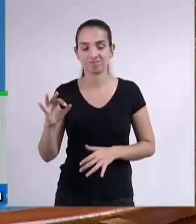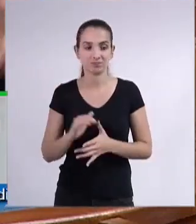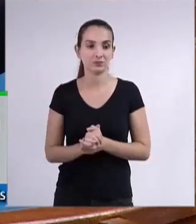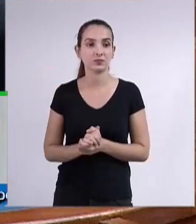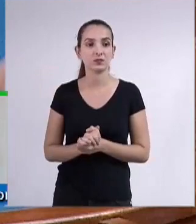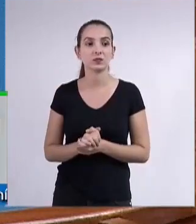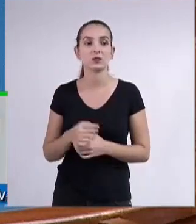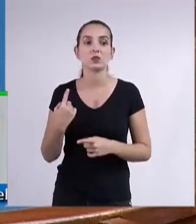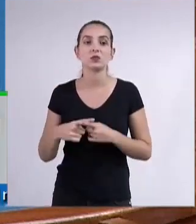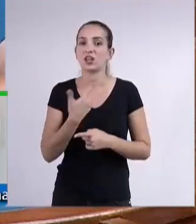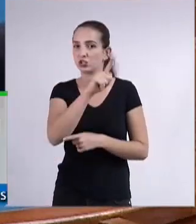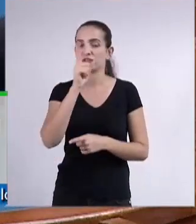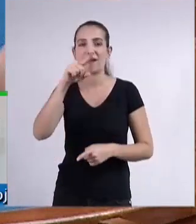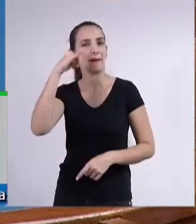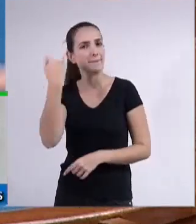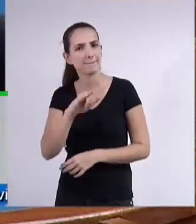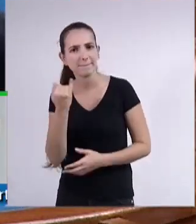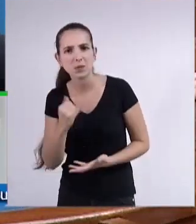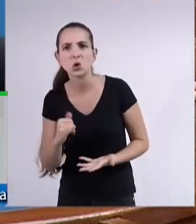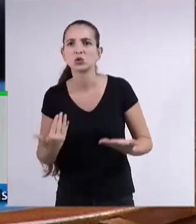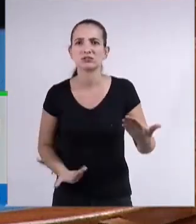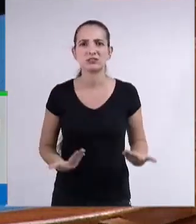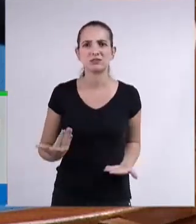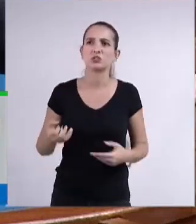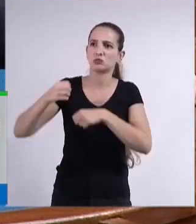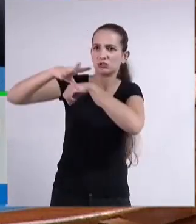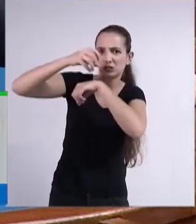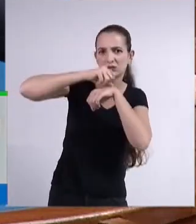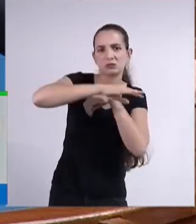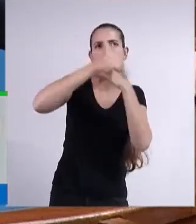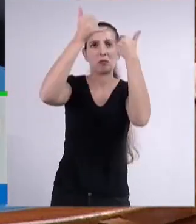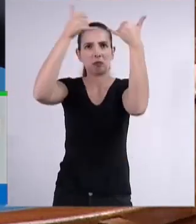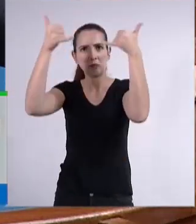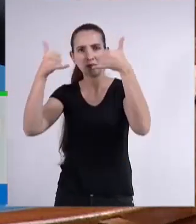de energia, serviço de transmissão e impostos. Eu